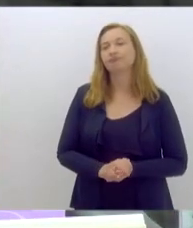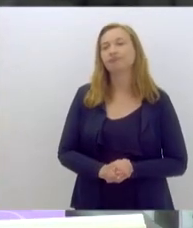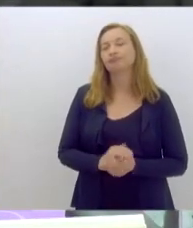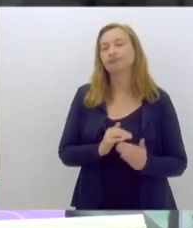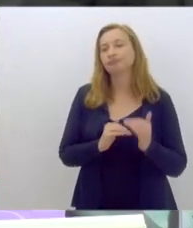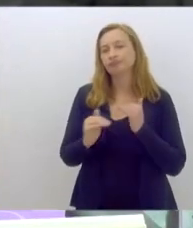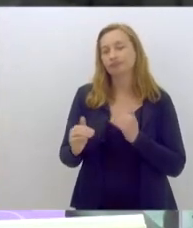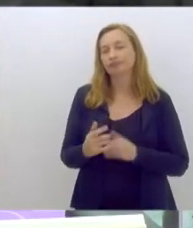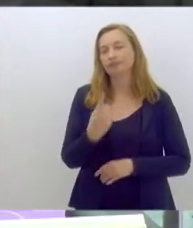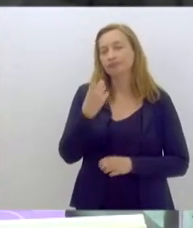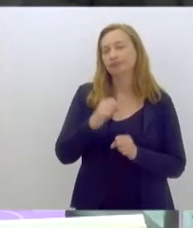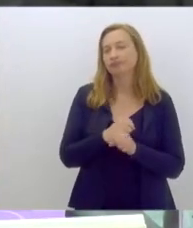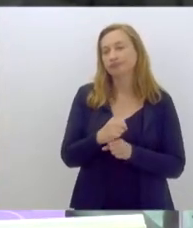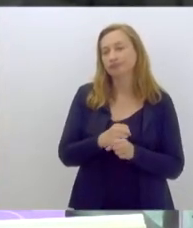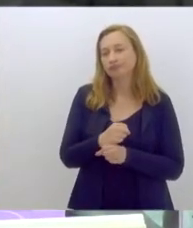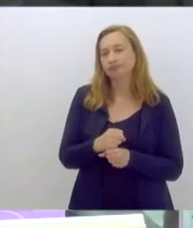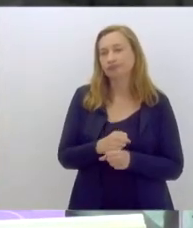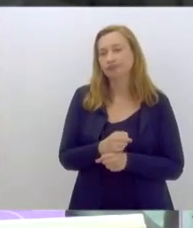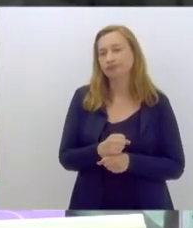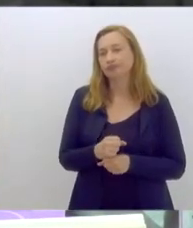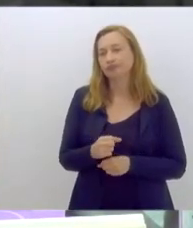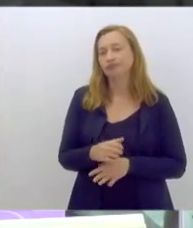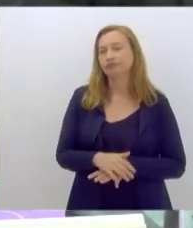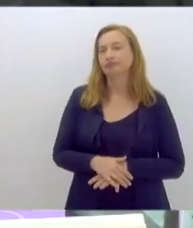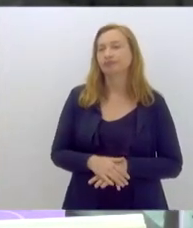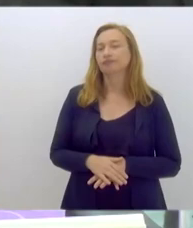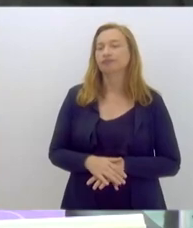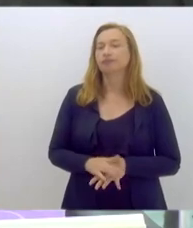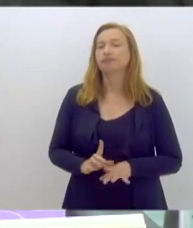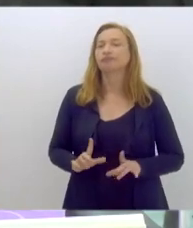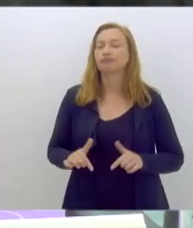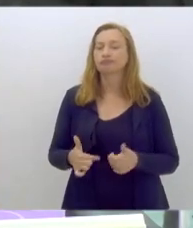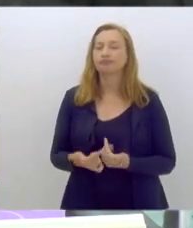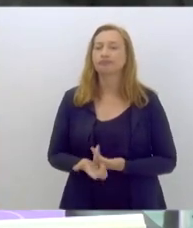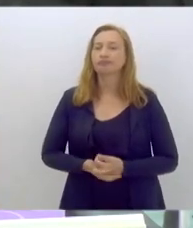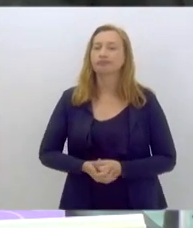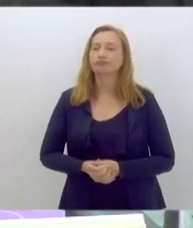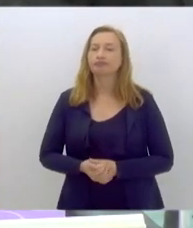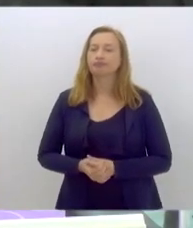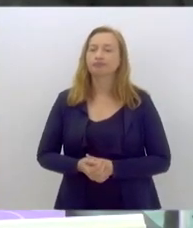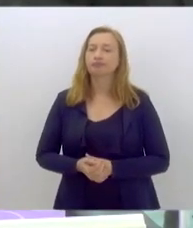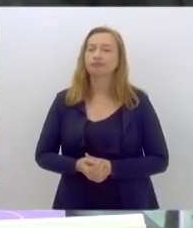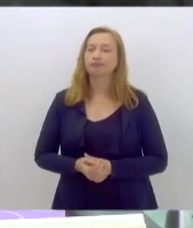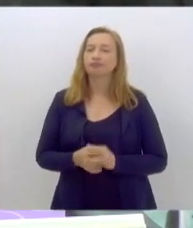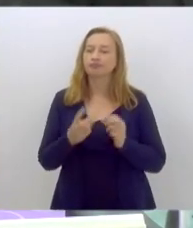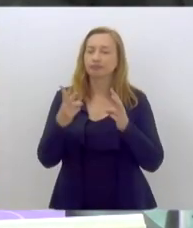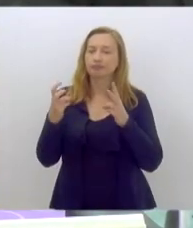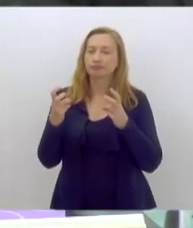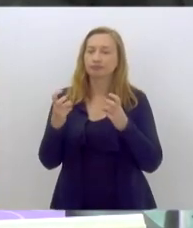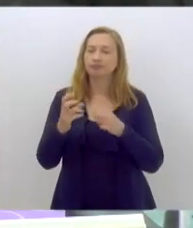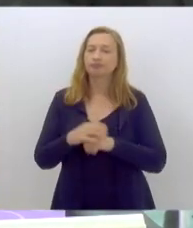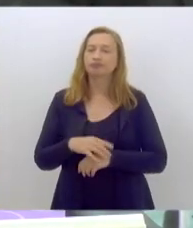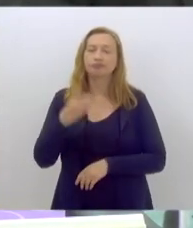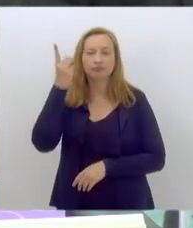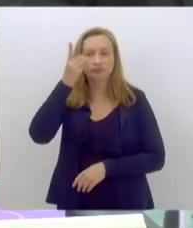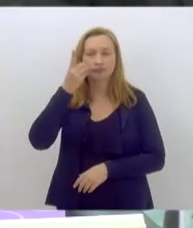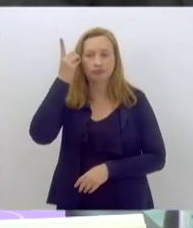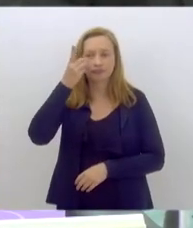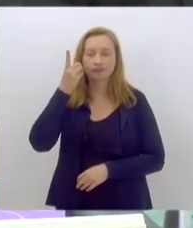que levou um ano para ser colocada em execução né a gente verificou Deputado